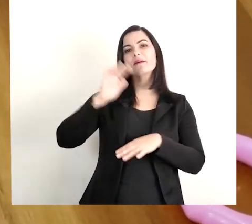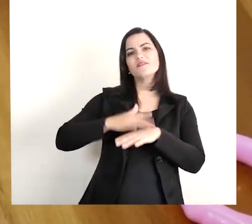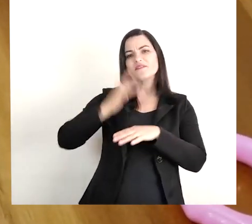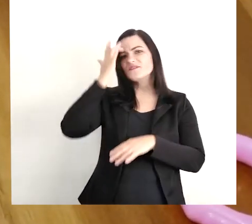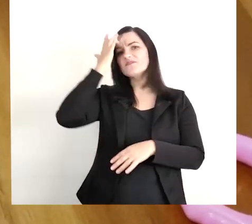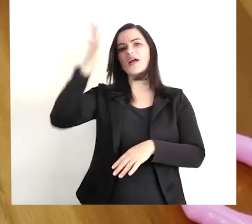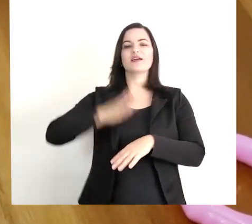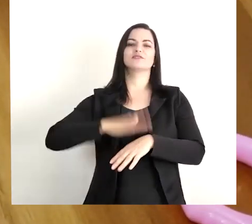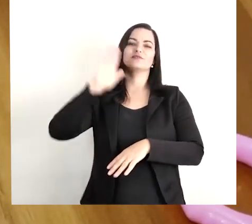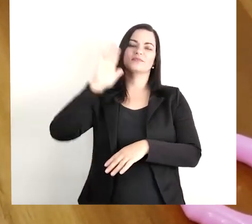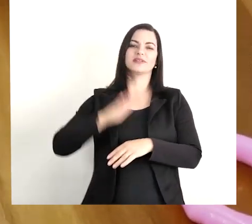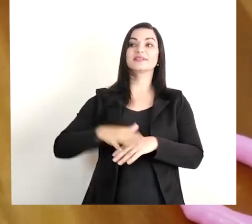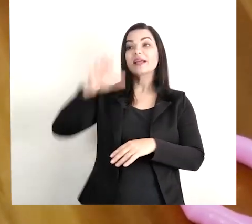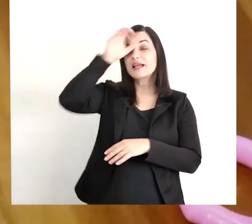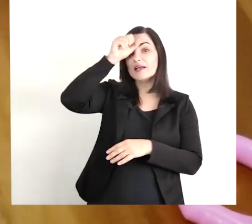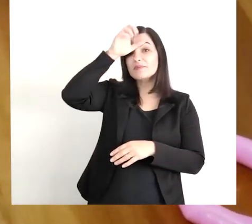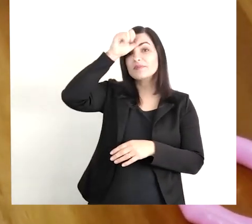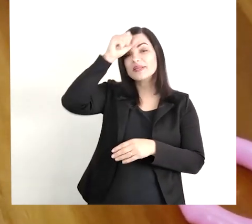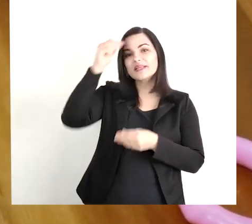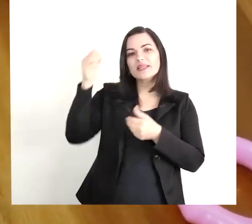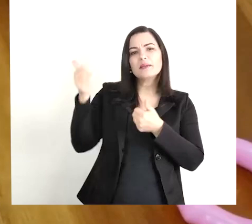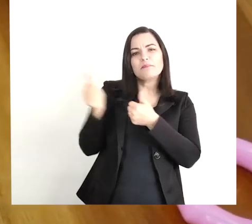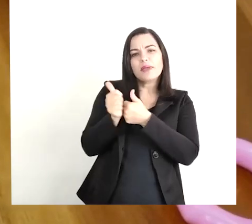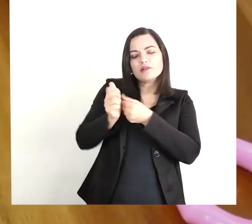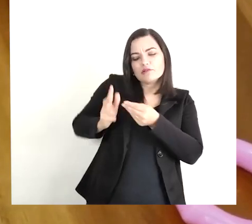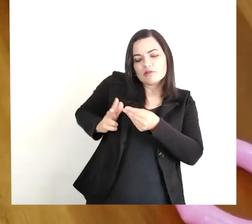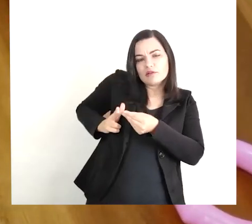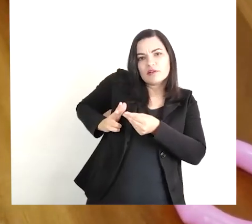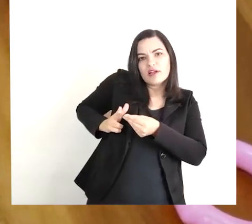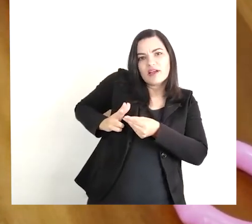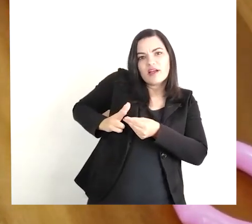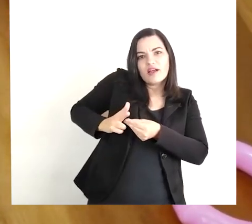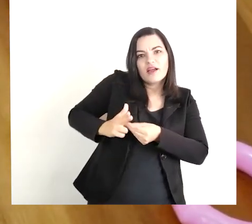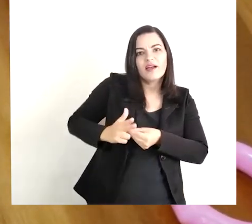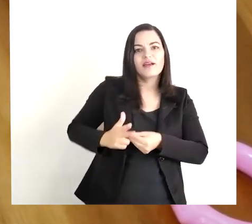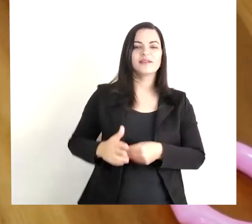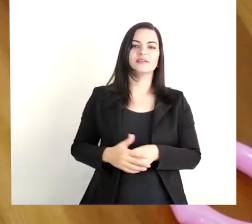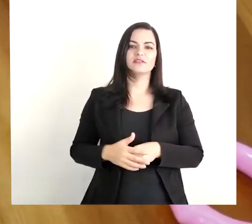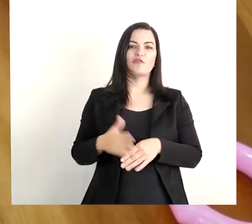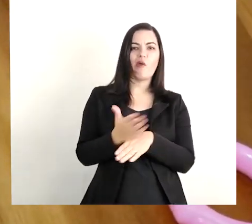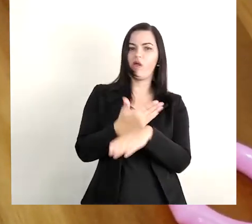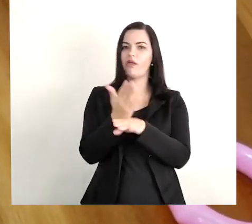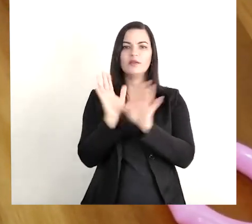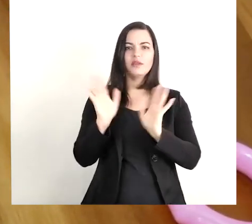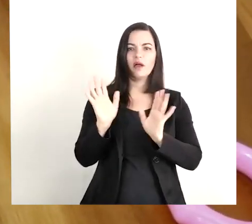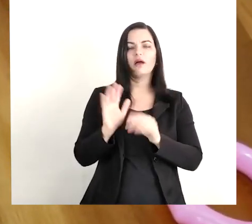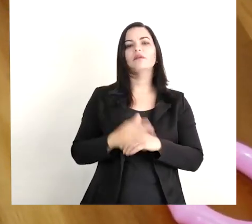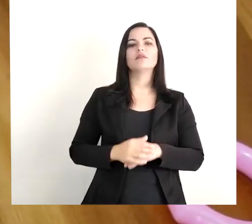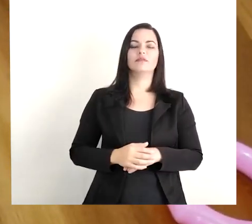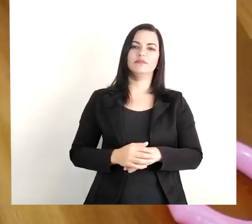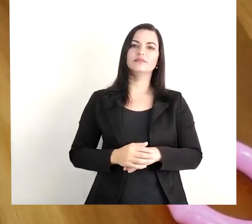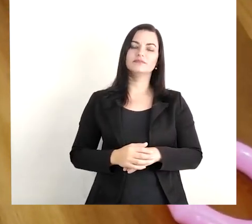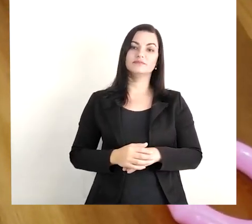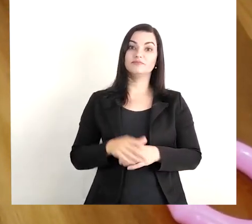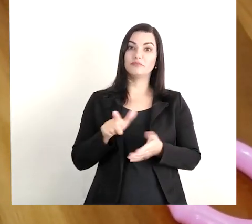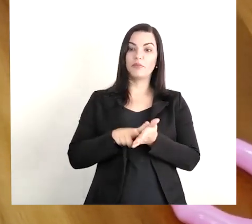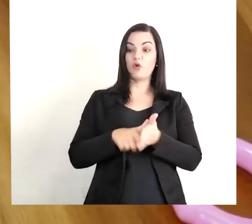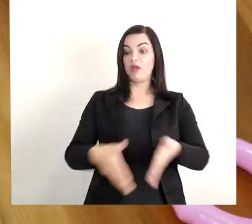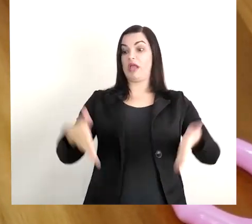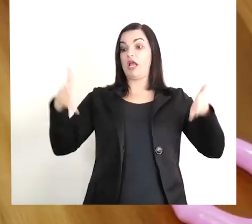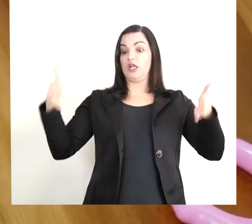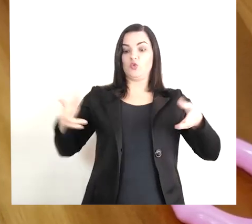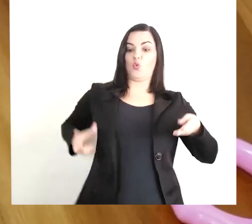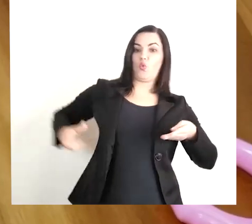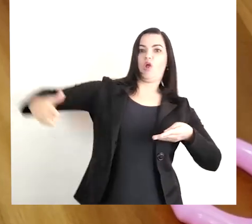fica mais fácil da criança aprender a recortar e não se perder aí com um papel muito